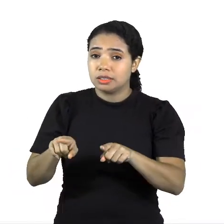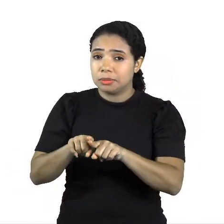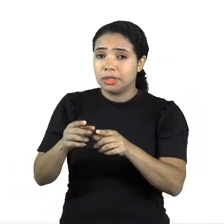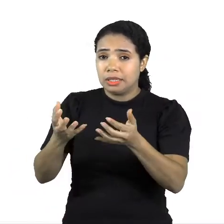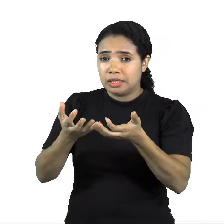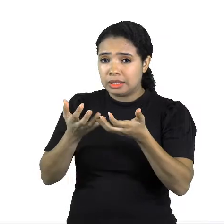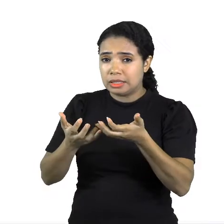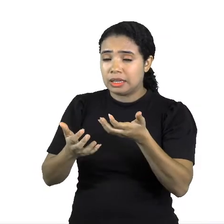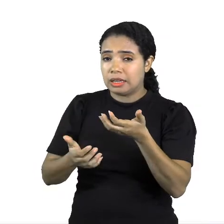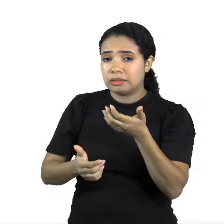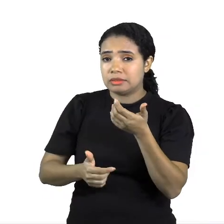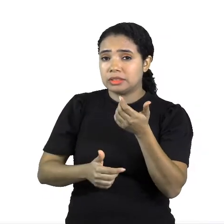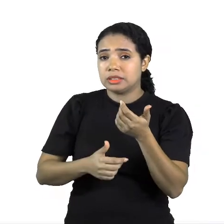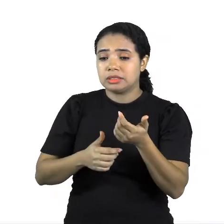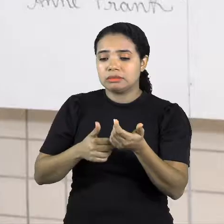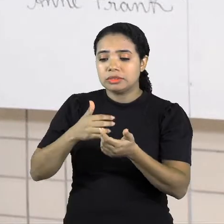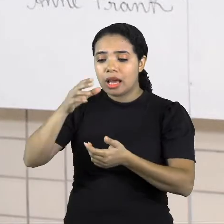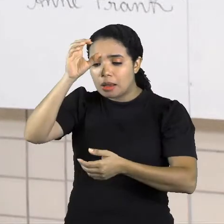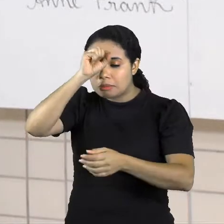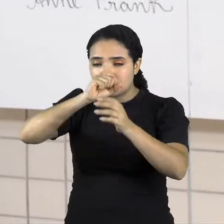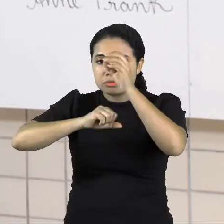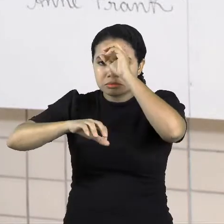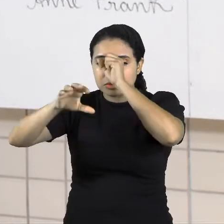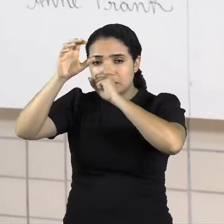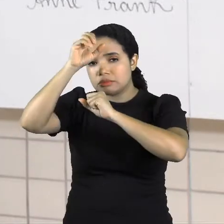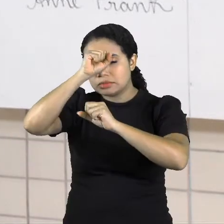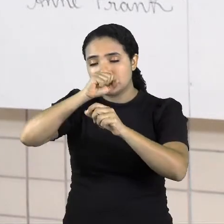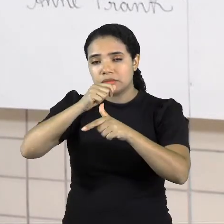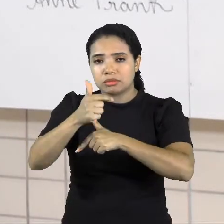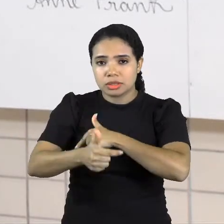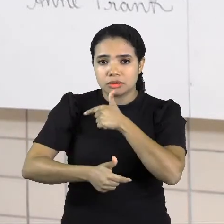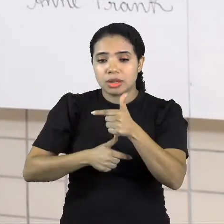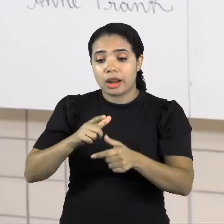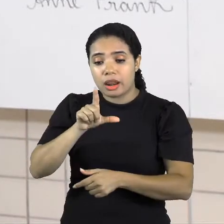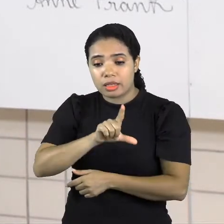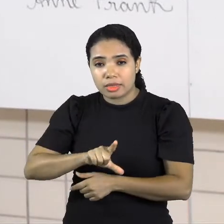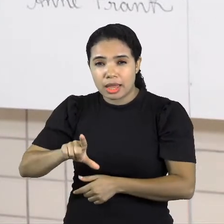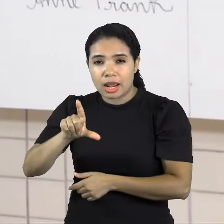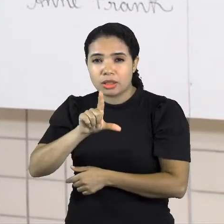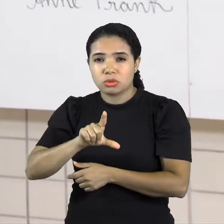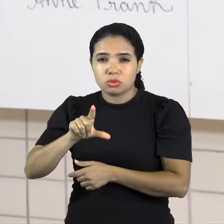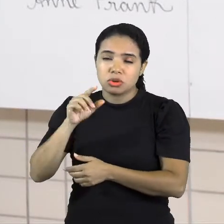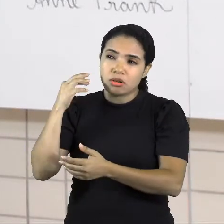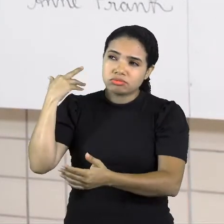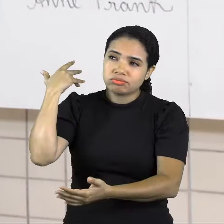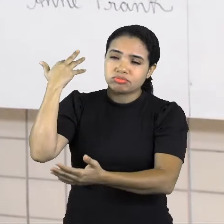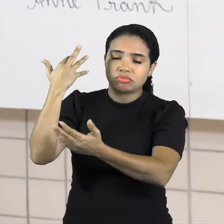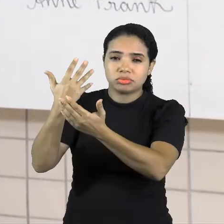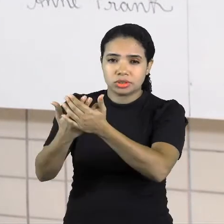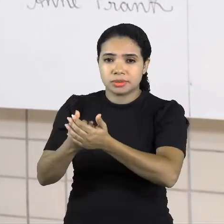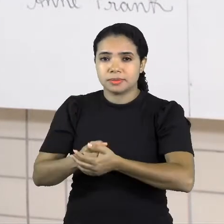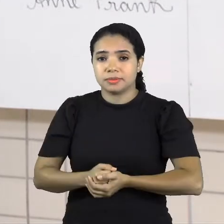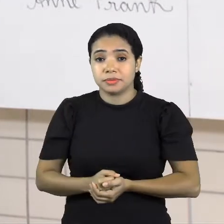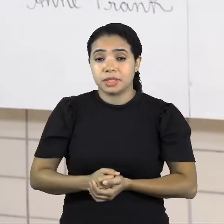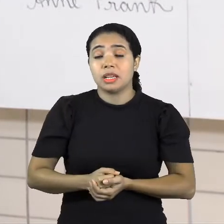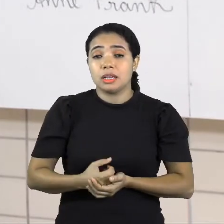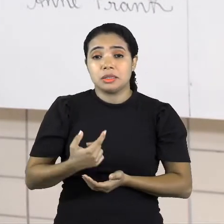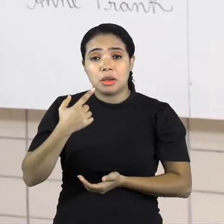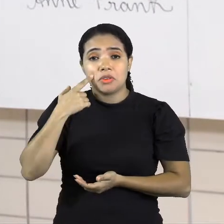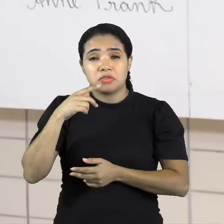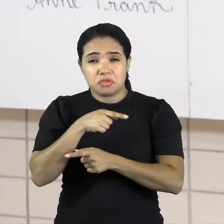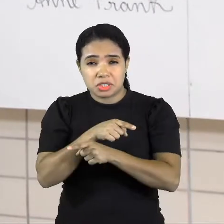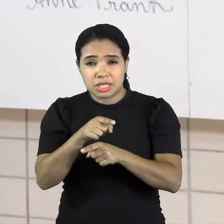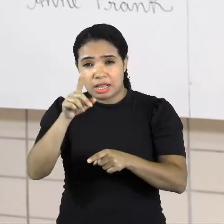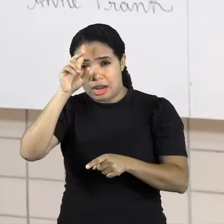literatura confessional. Então, como eu disse que o pano de fundo do contexto histórico é o Holocausto, né, a Segunda Guerra Mundial, essa